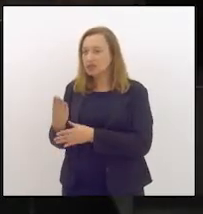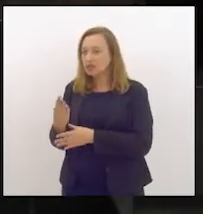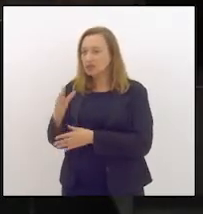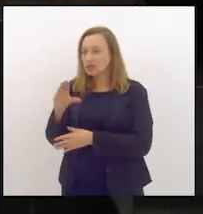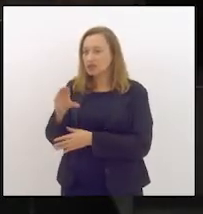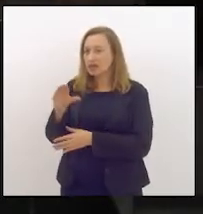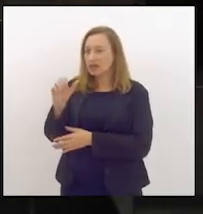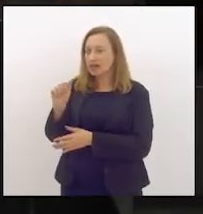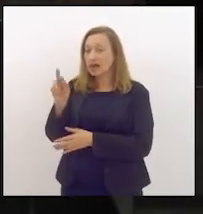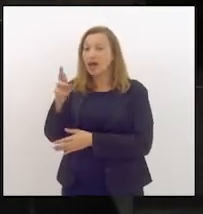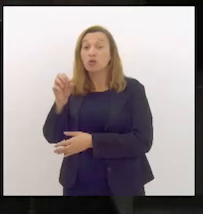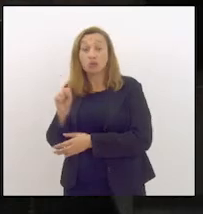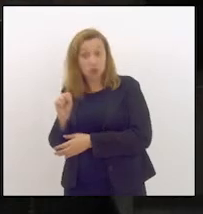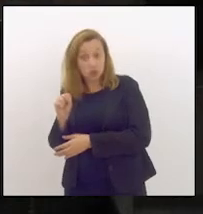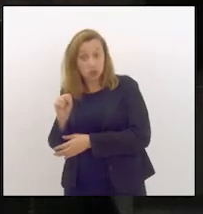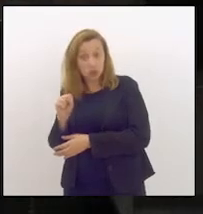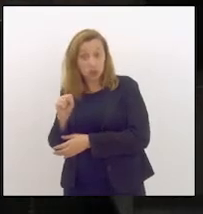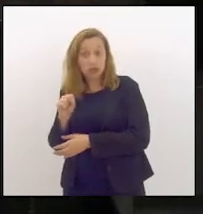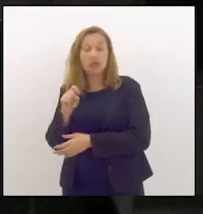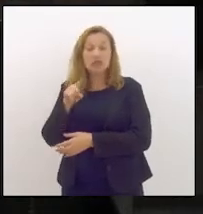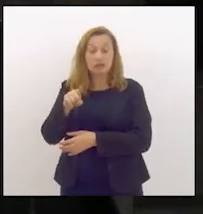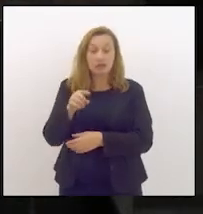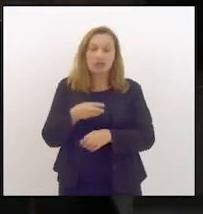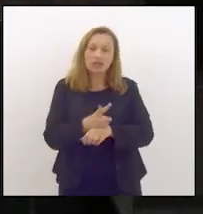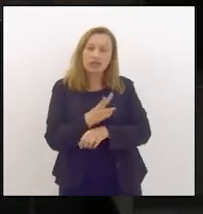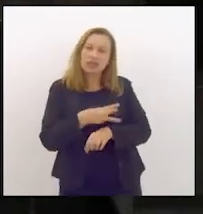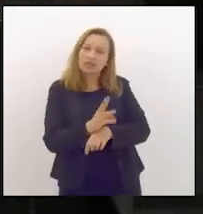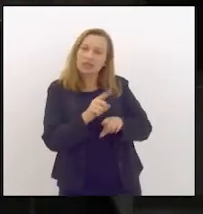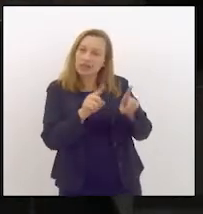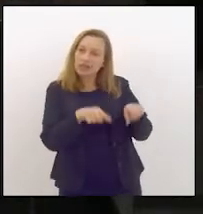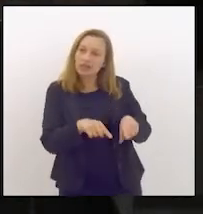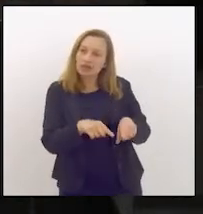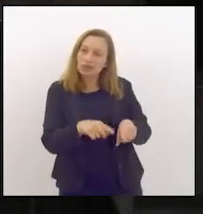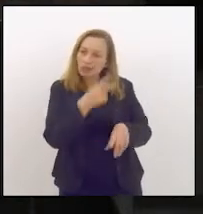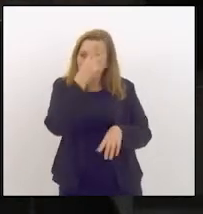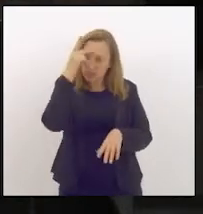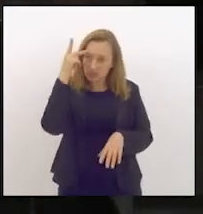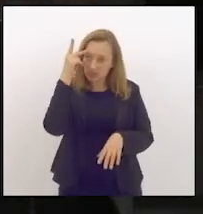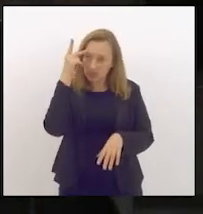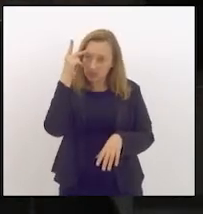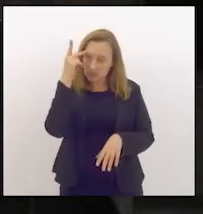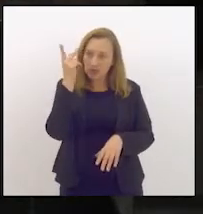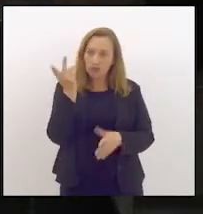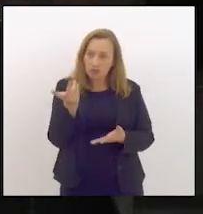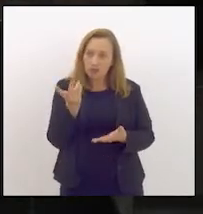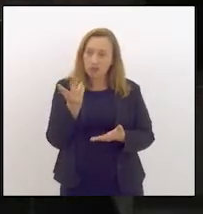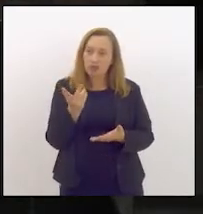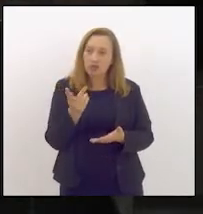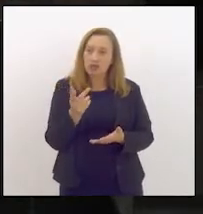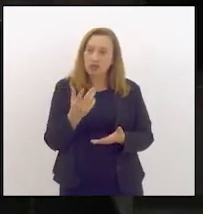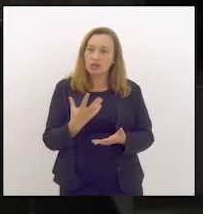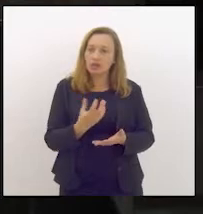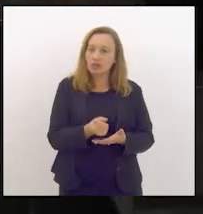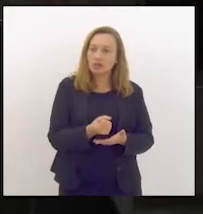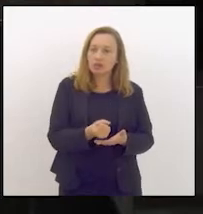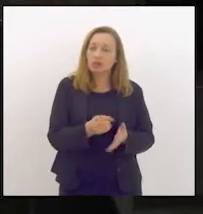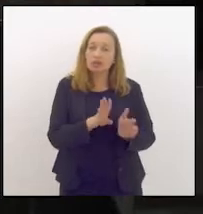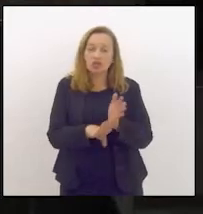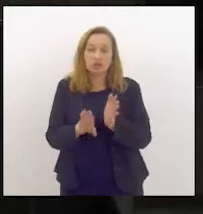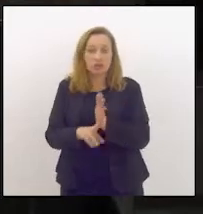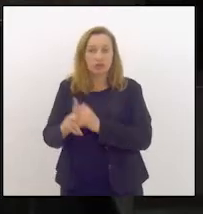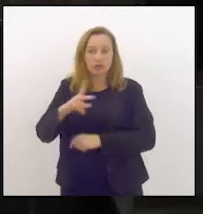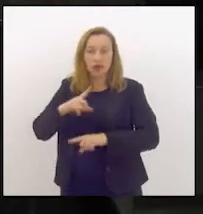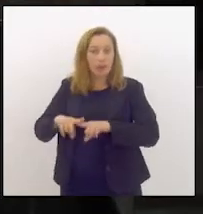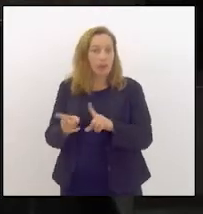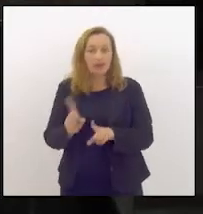Carlos e quando você terceiriza por uma pessoa interposta viu o s conta como despesa de